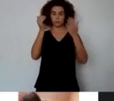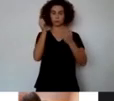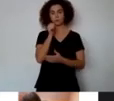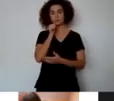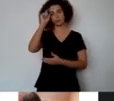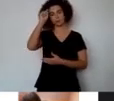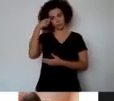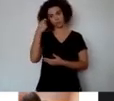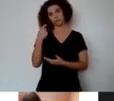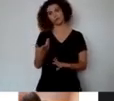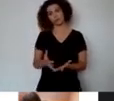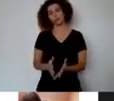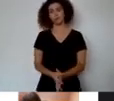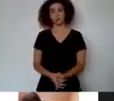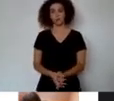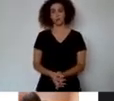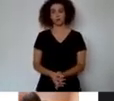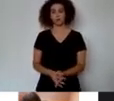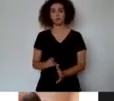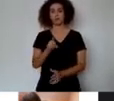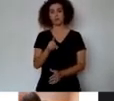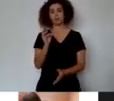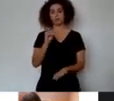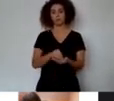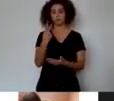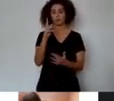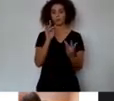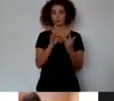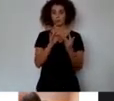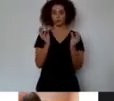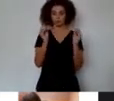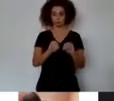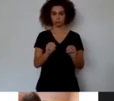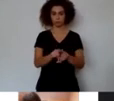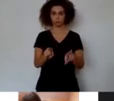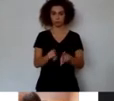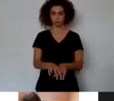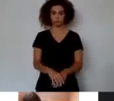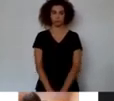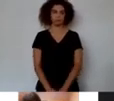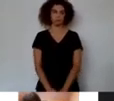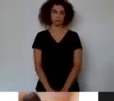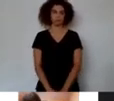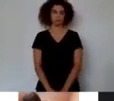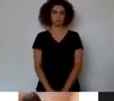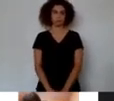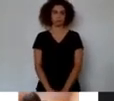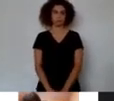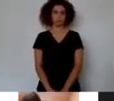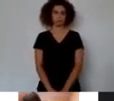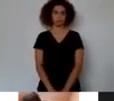ser atendidas por outras pessoas negras na clínica e pedem referências. Sim. É o